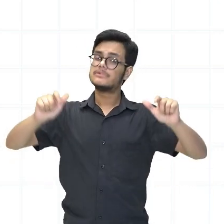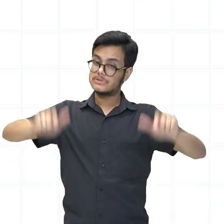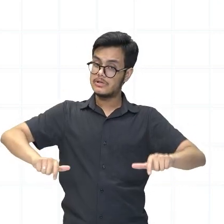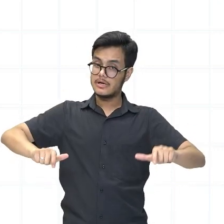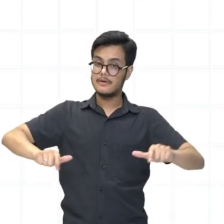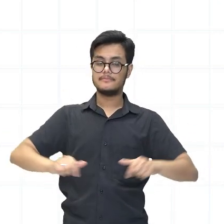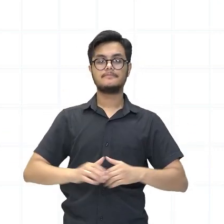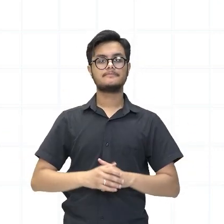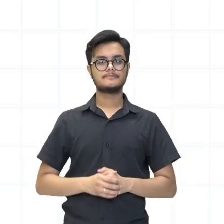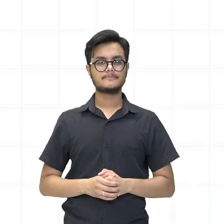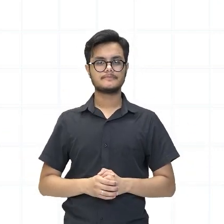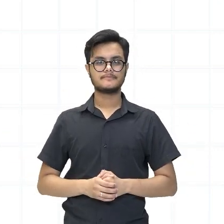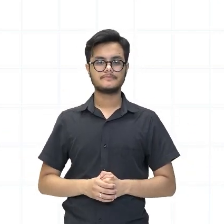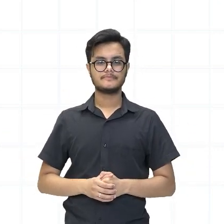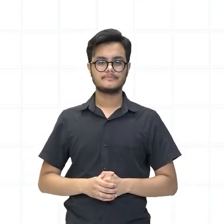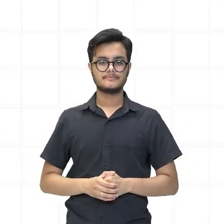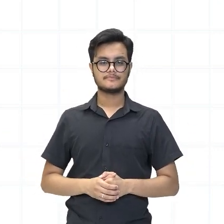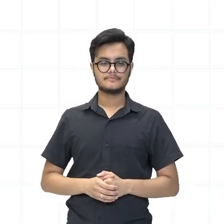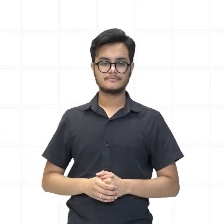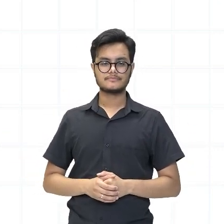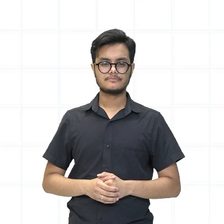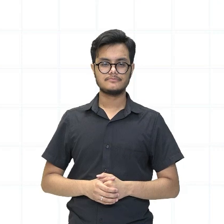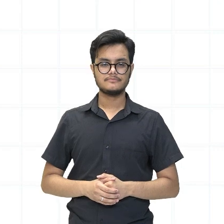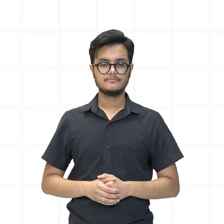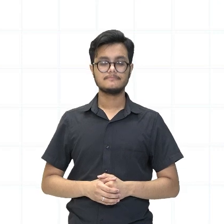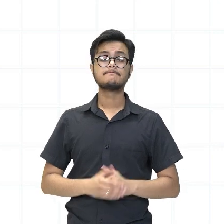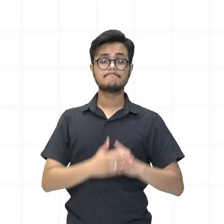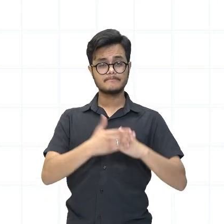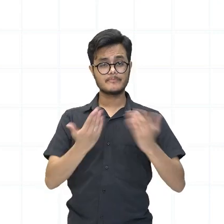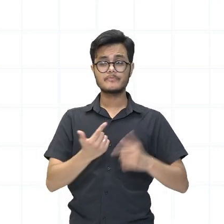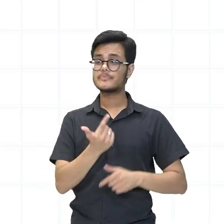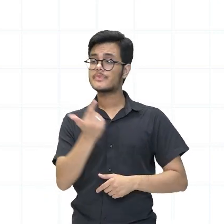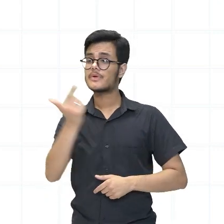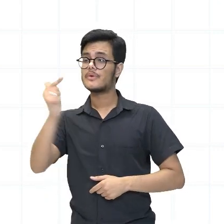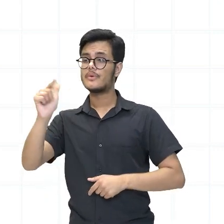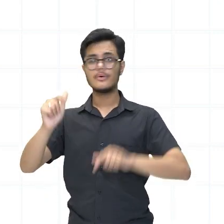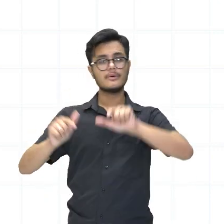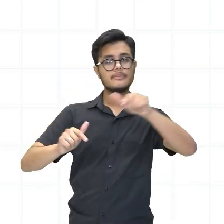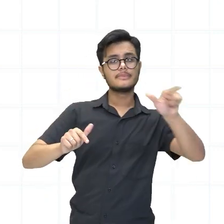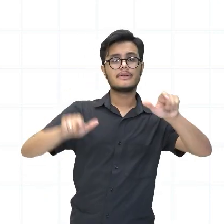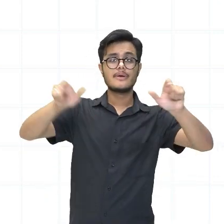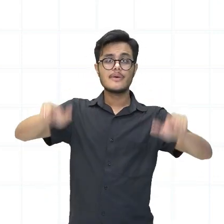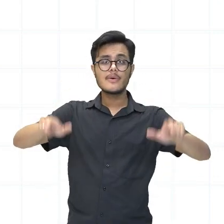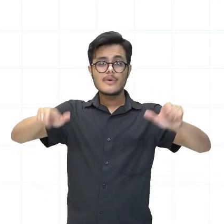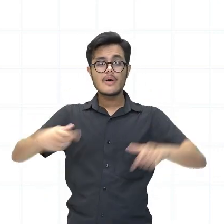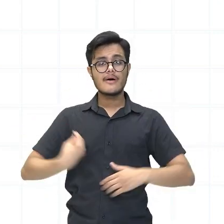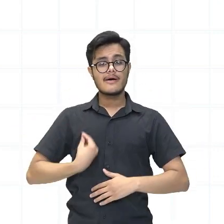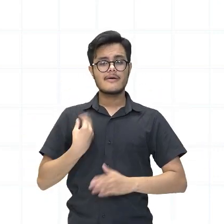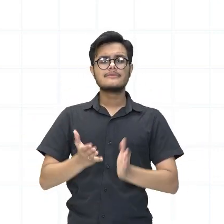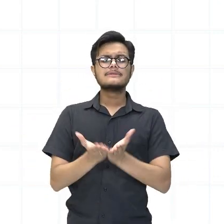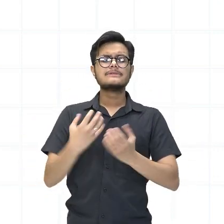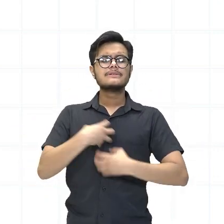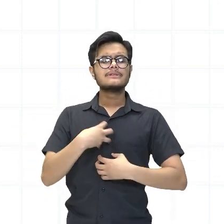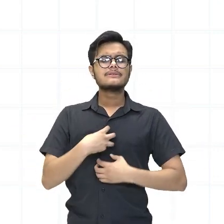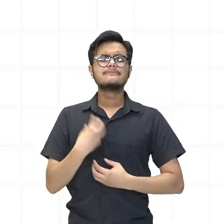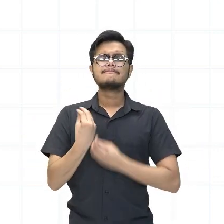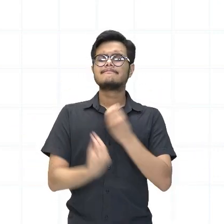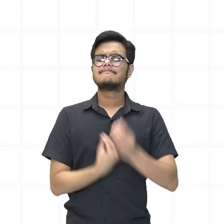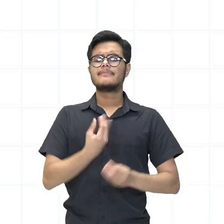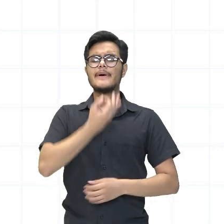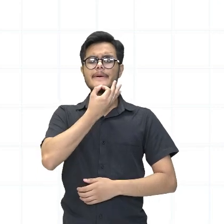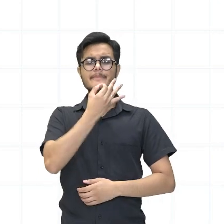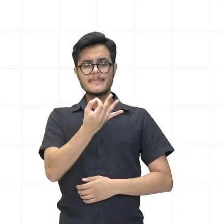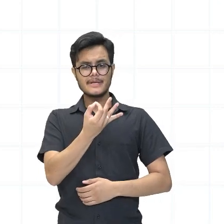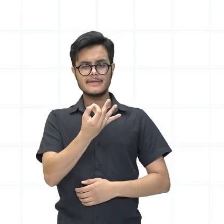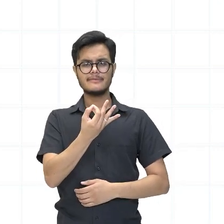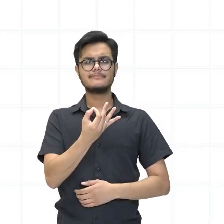casa, é apenas uma janela. Inserir fala de pessoas da periferia dizendo como se sentem em dias extremos de